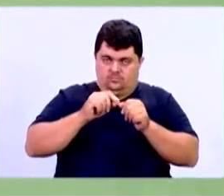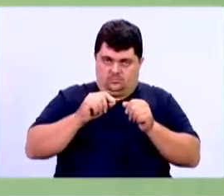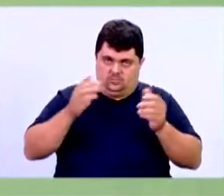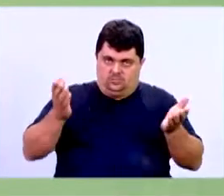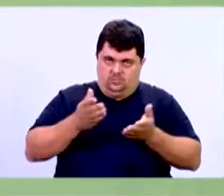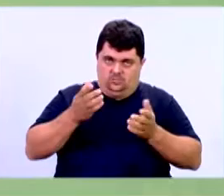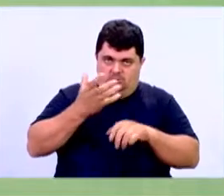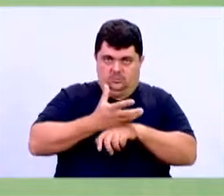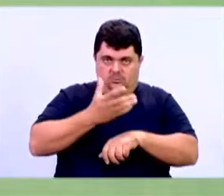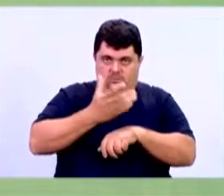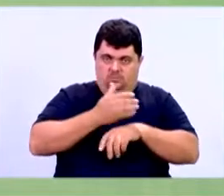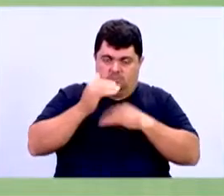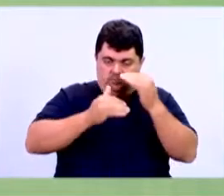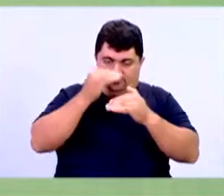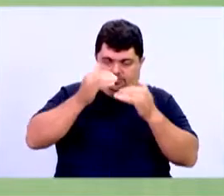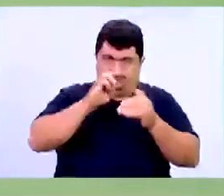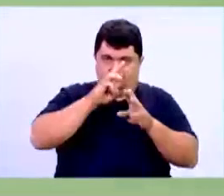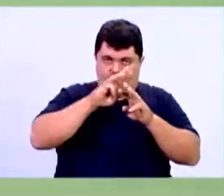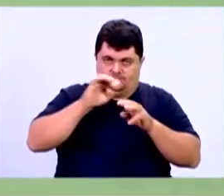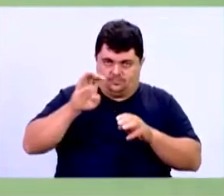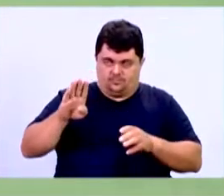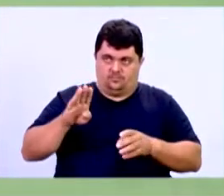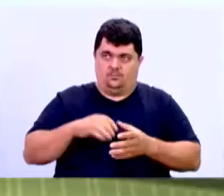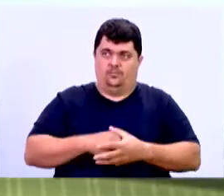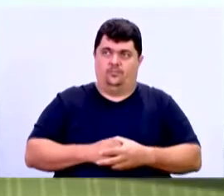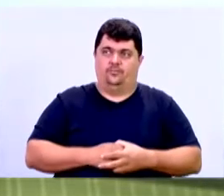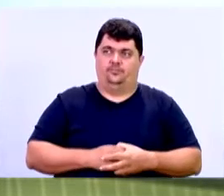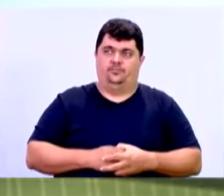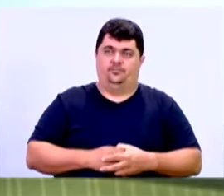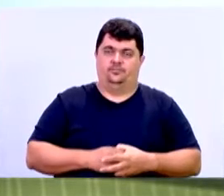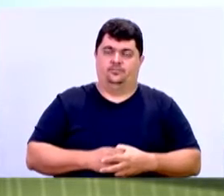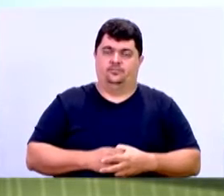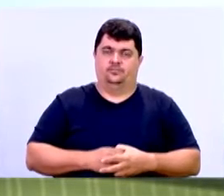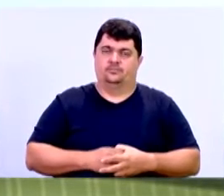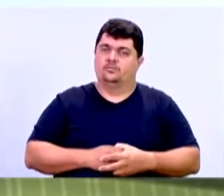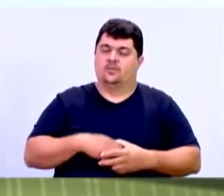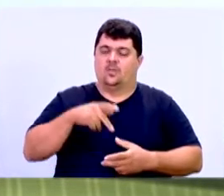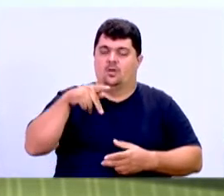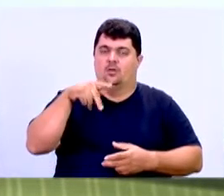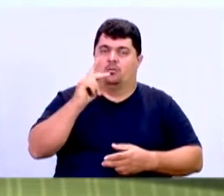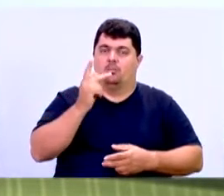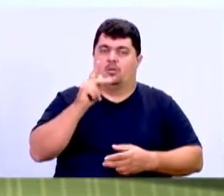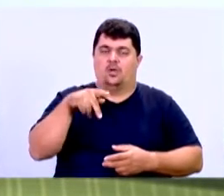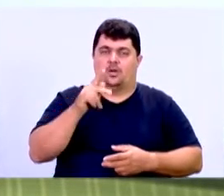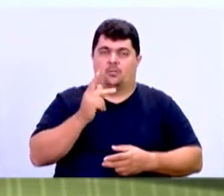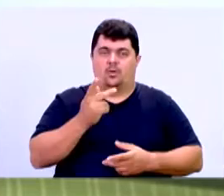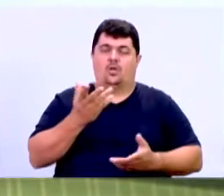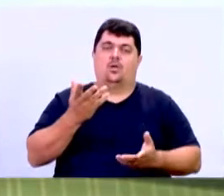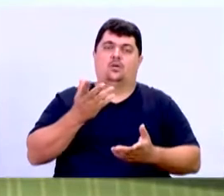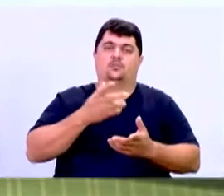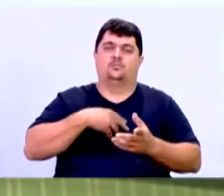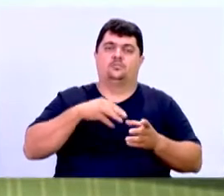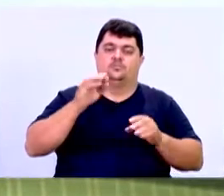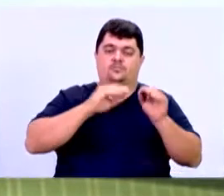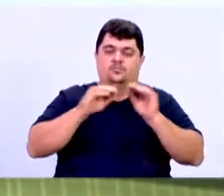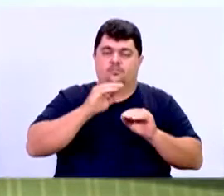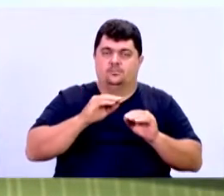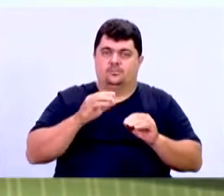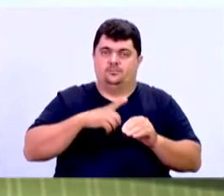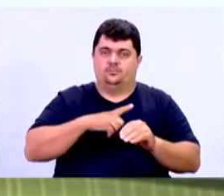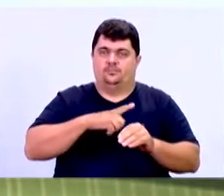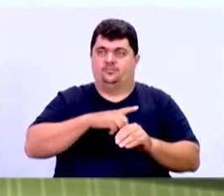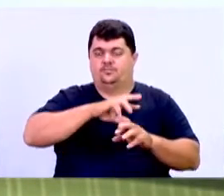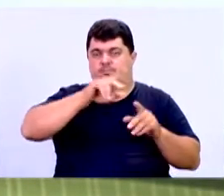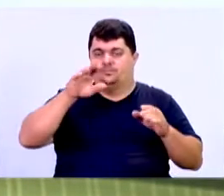de funcionalidades nos websites, através da linguagem PHP, através do armazenamento dessas informações com o banco de dados,